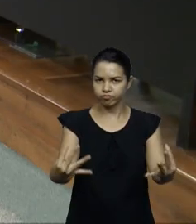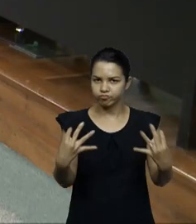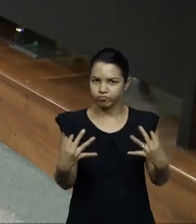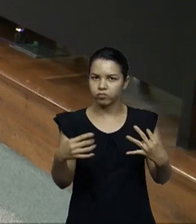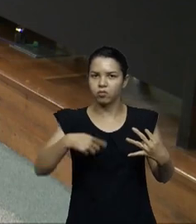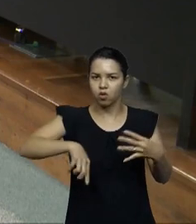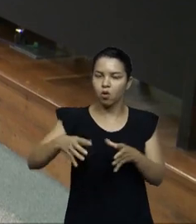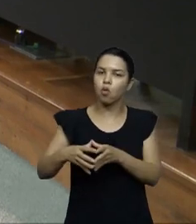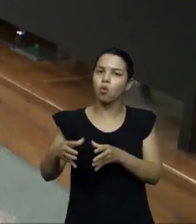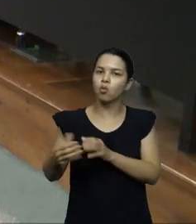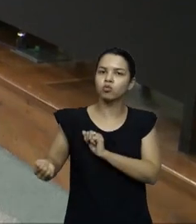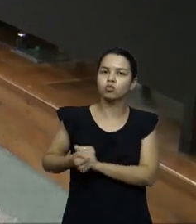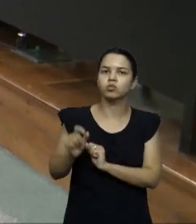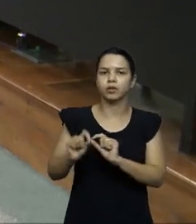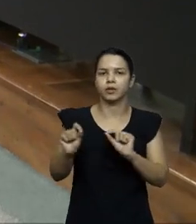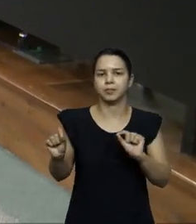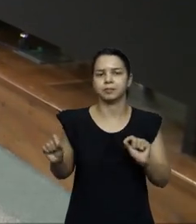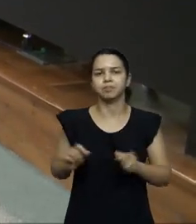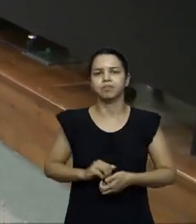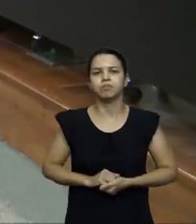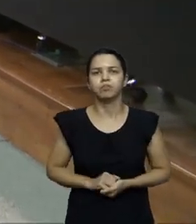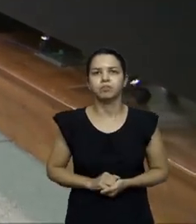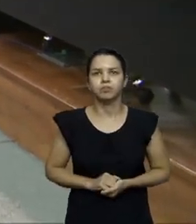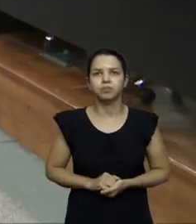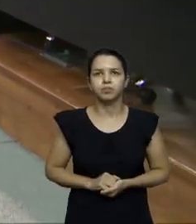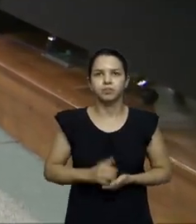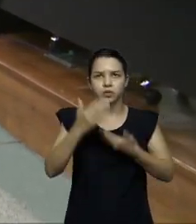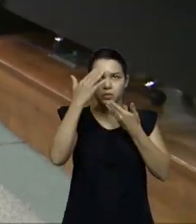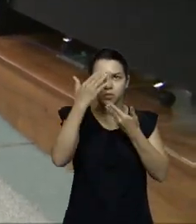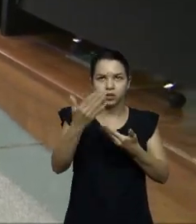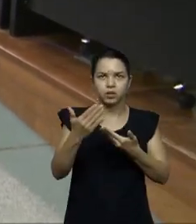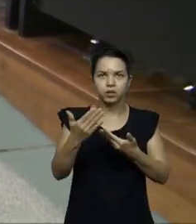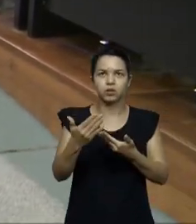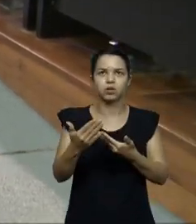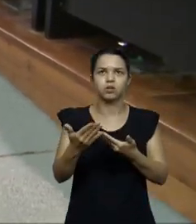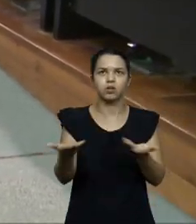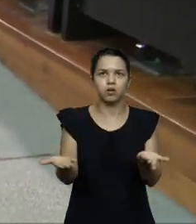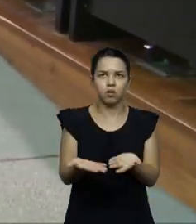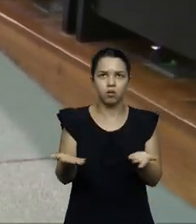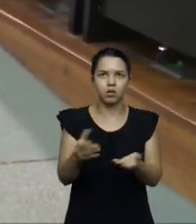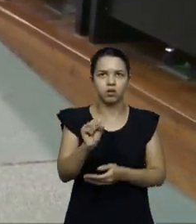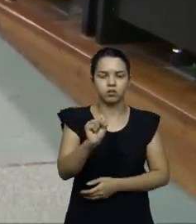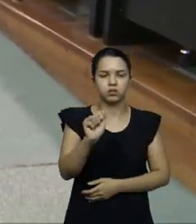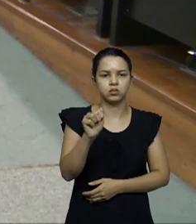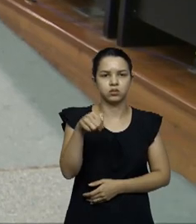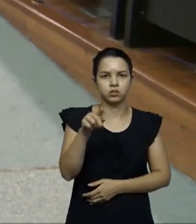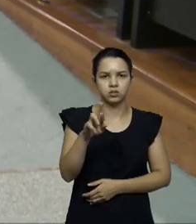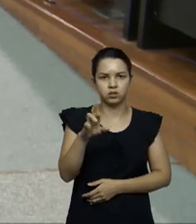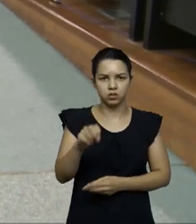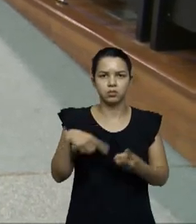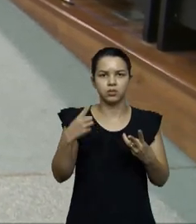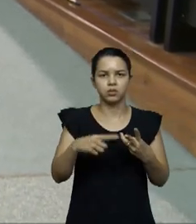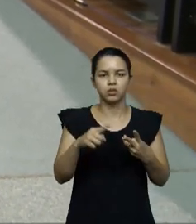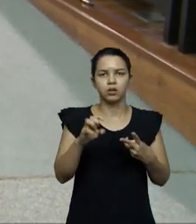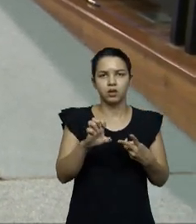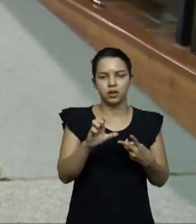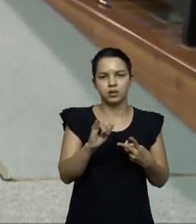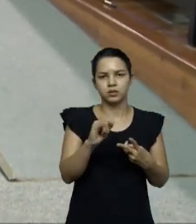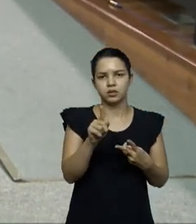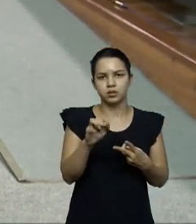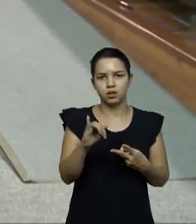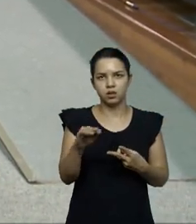Obrigada Ronaldo o Sandro e em seguida a Elísia nós